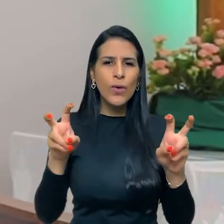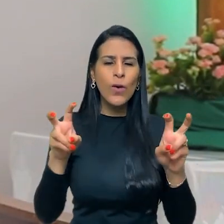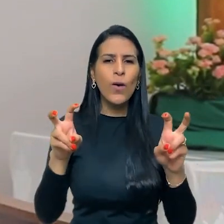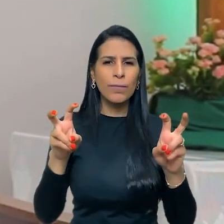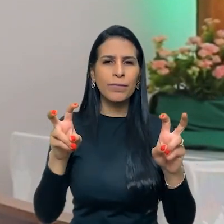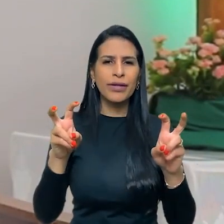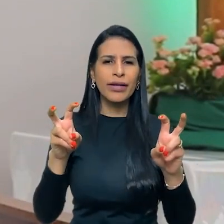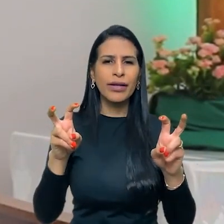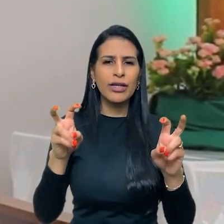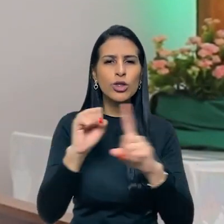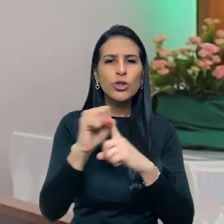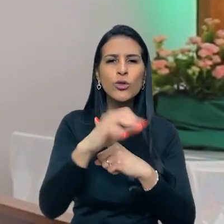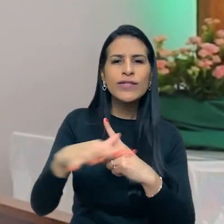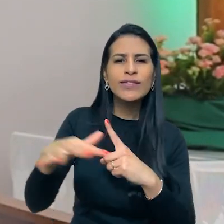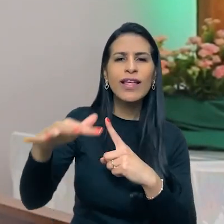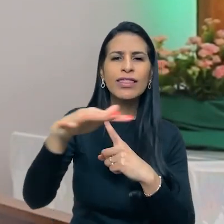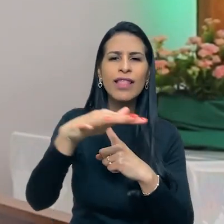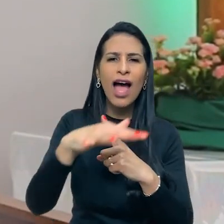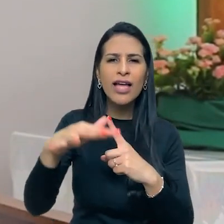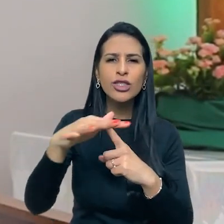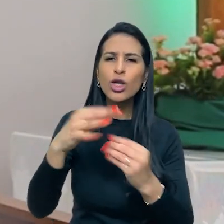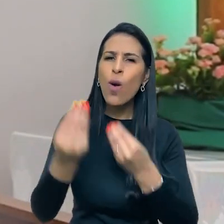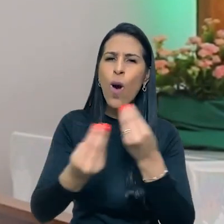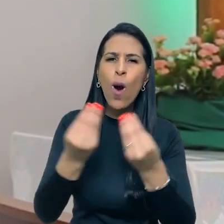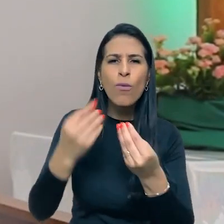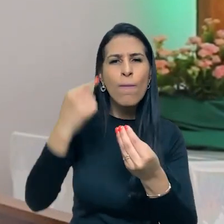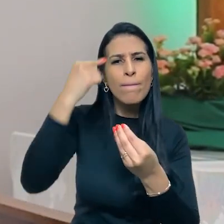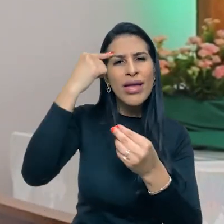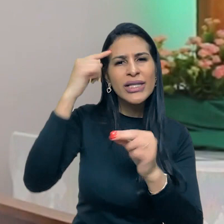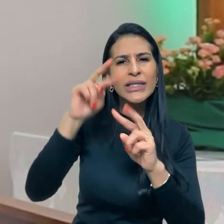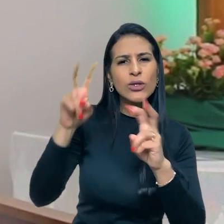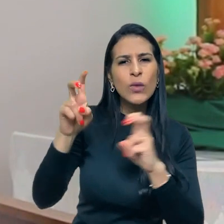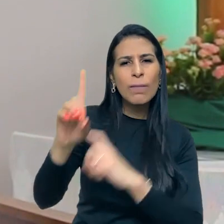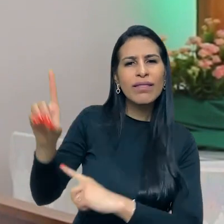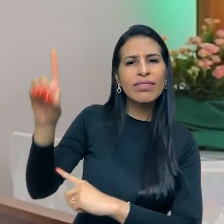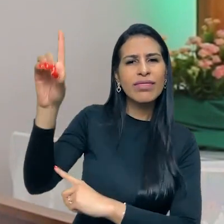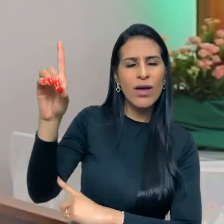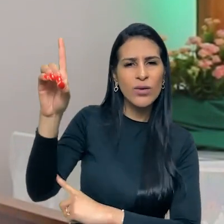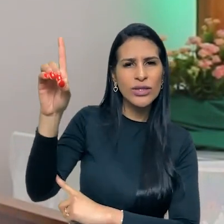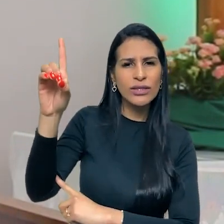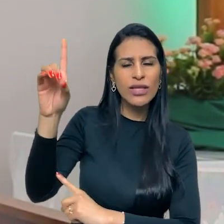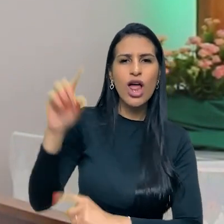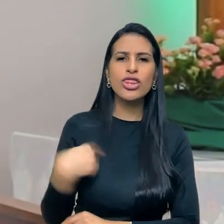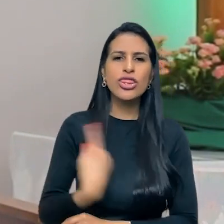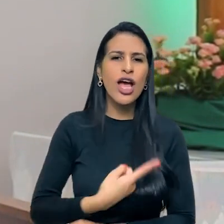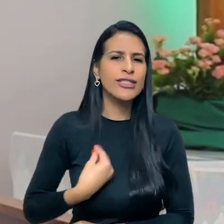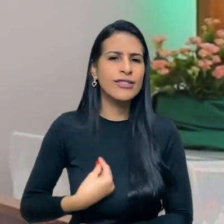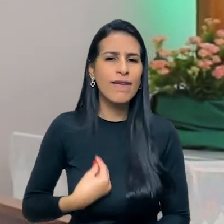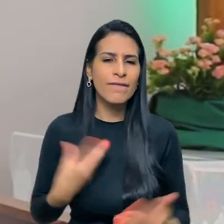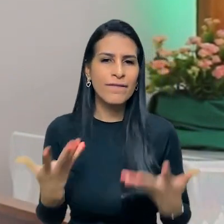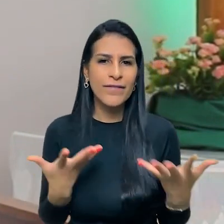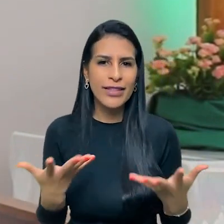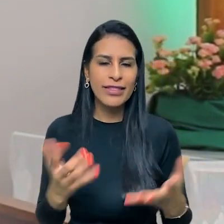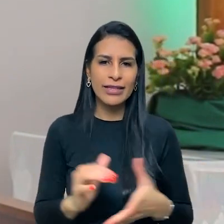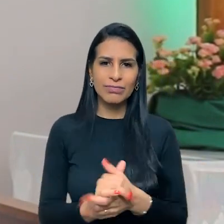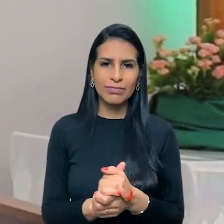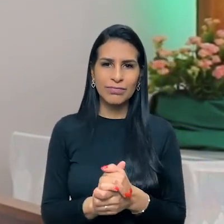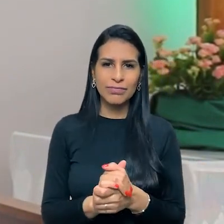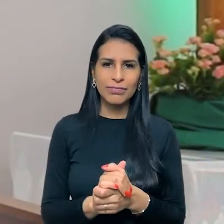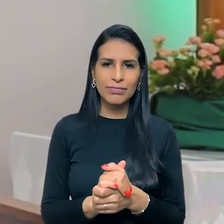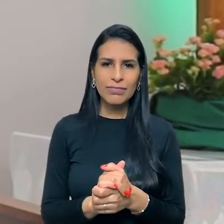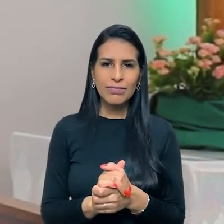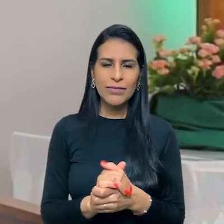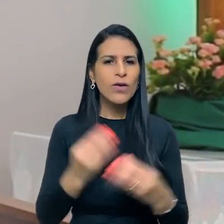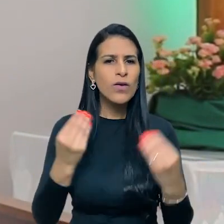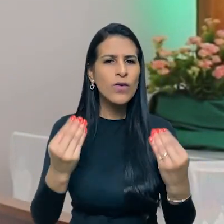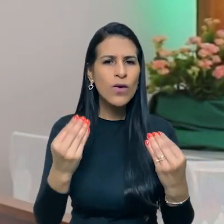o lugar que Deus ainda tem na sociedade e, de forma mais direta, em nossa vida. Quanto ainda se